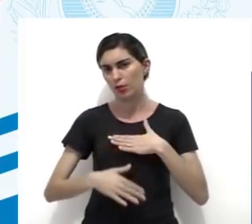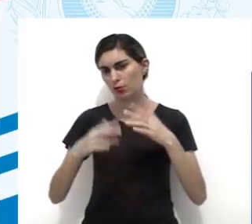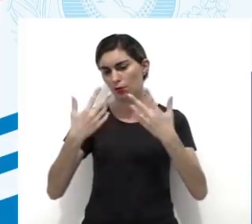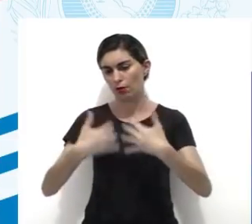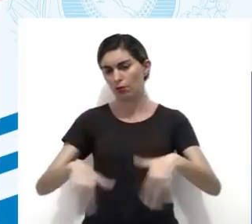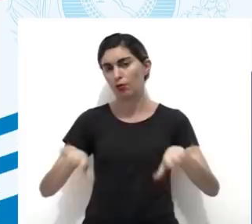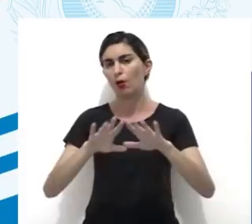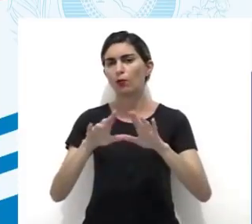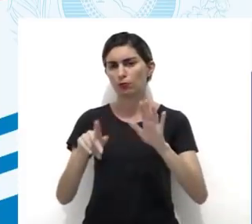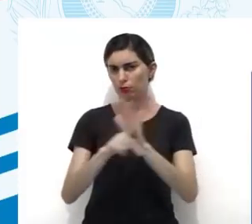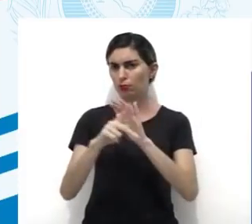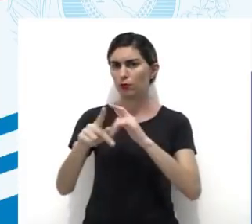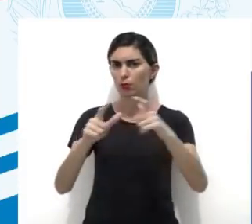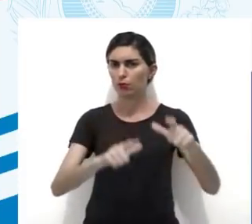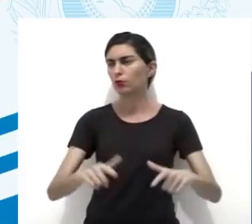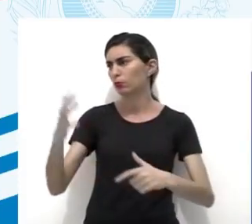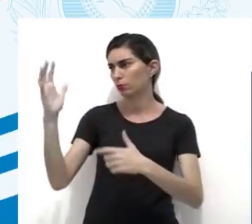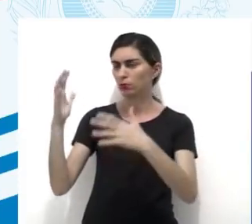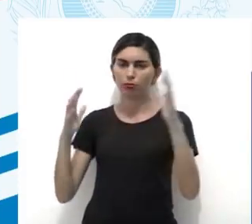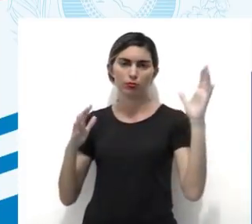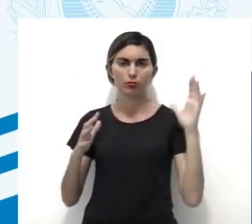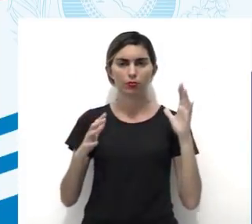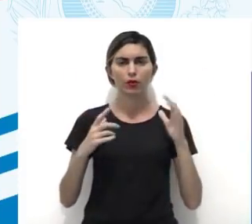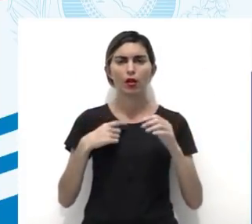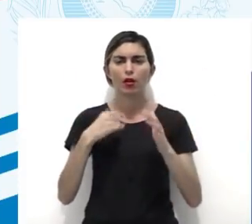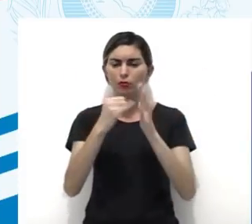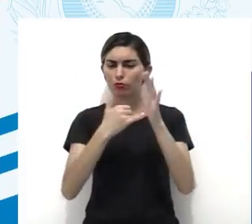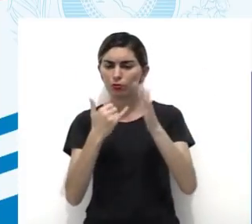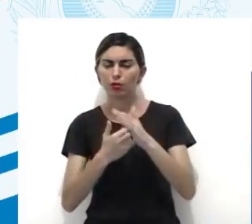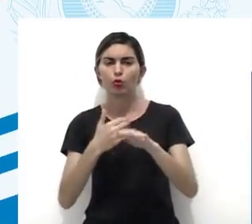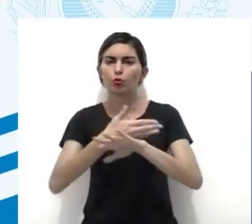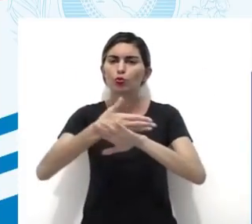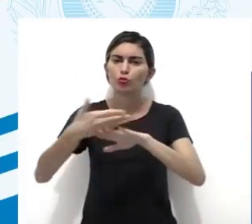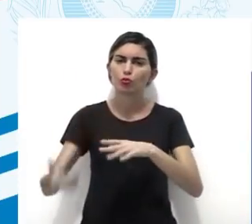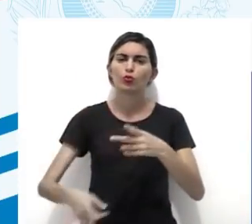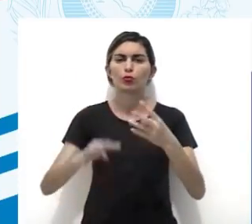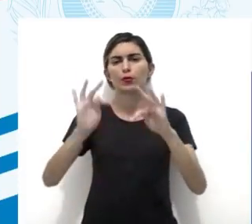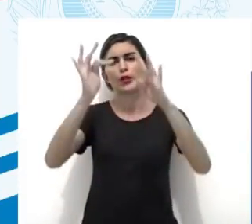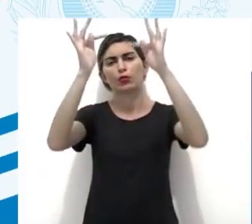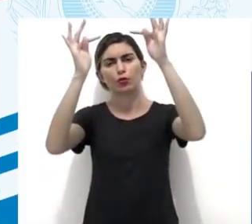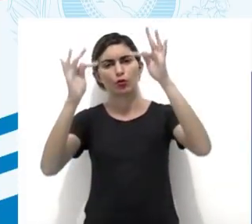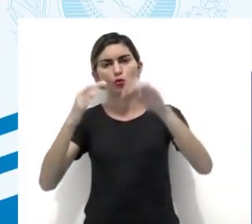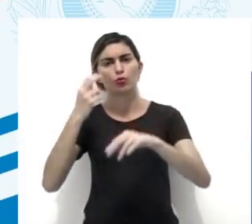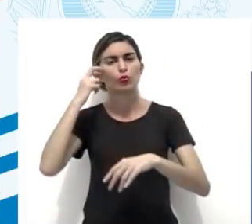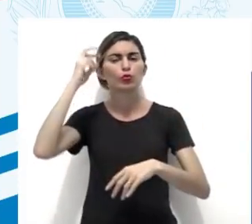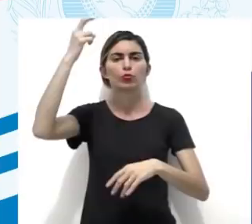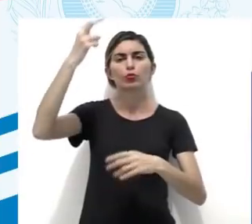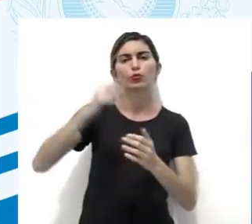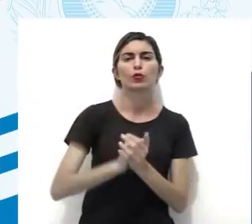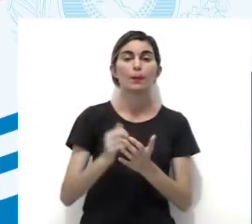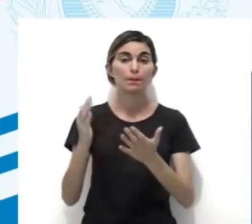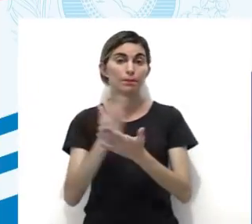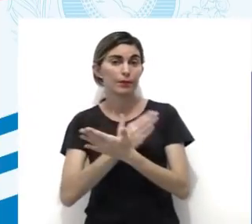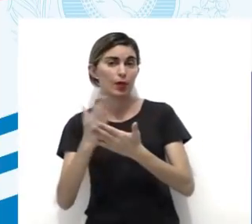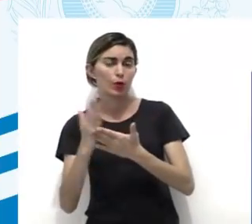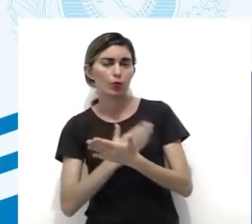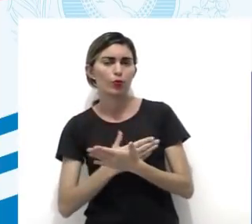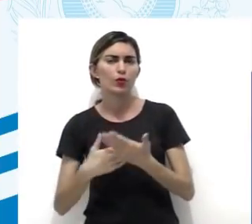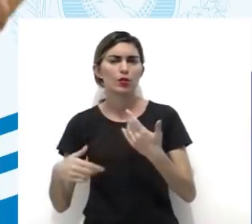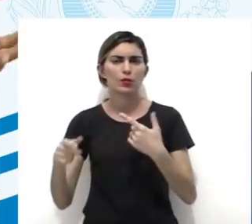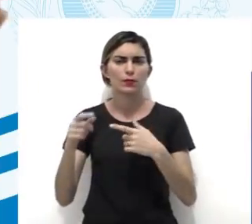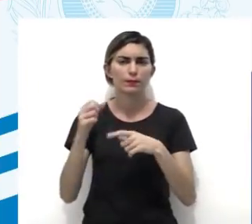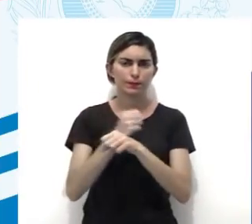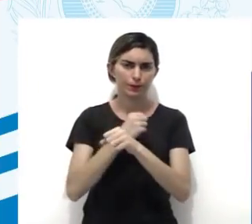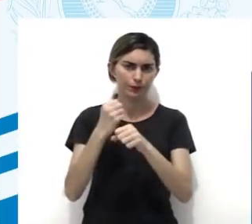presente na paisagem, registrando suas atividades, costumes, tecnologias e culturas. Algumas dessas construções, ou